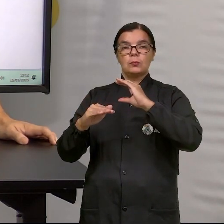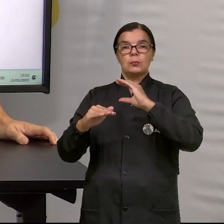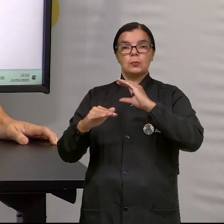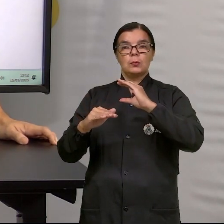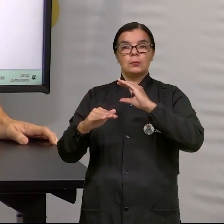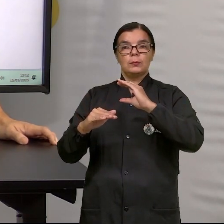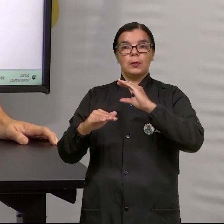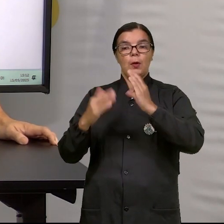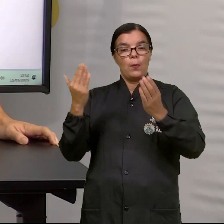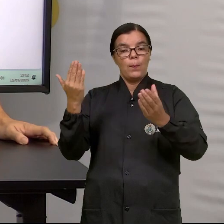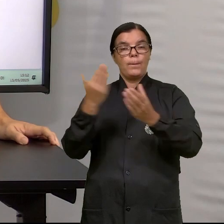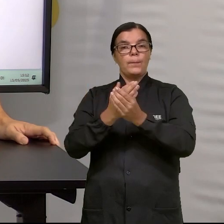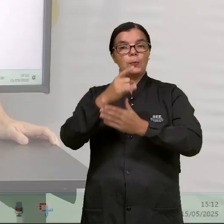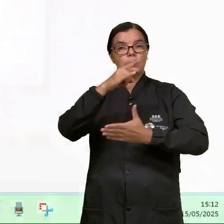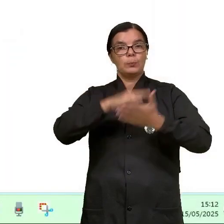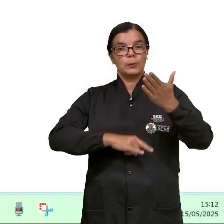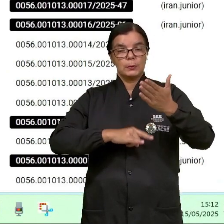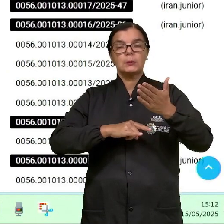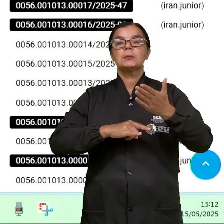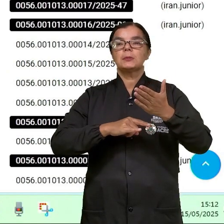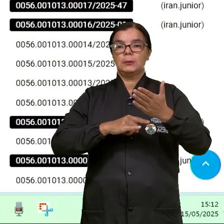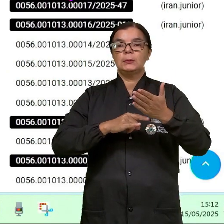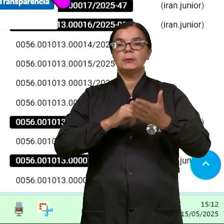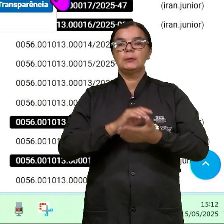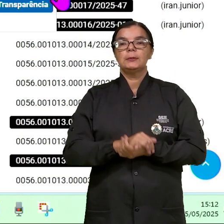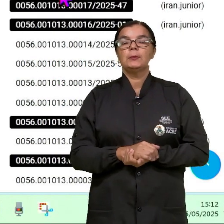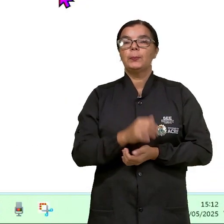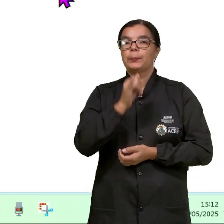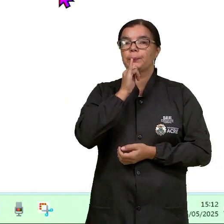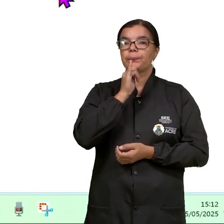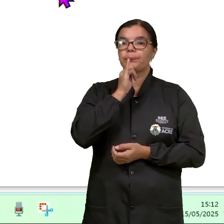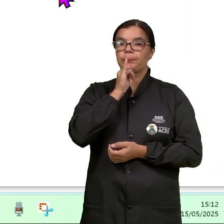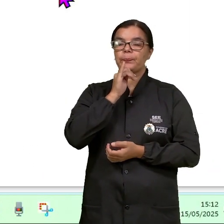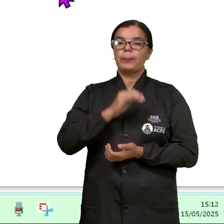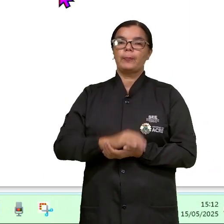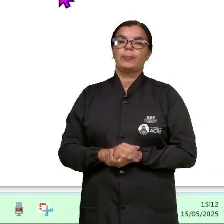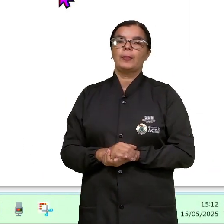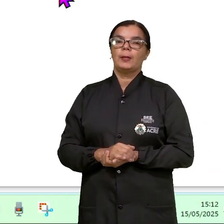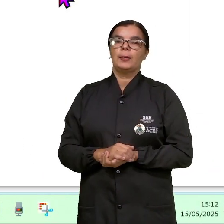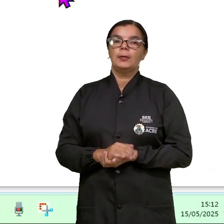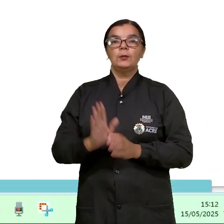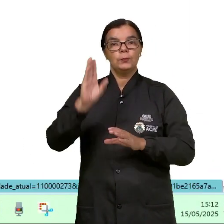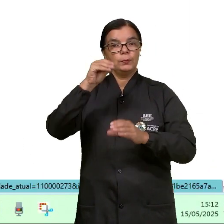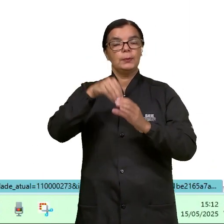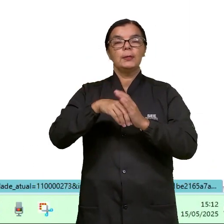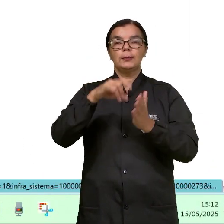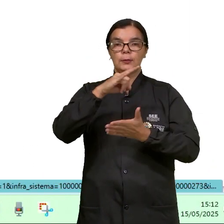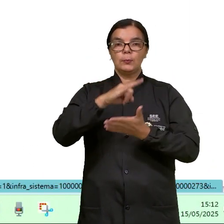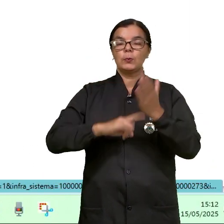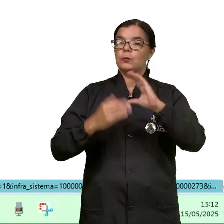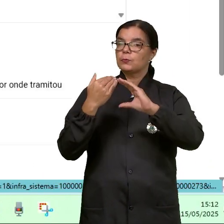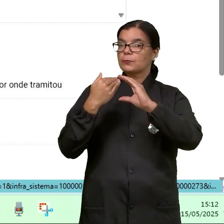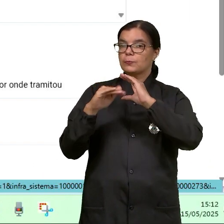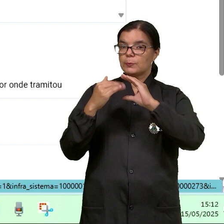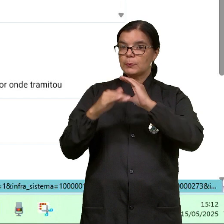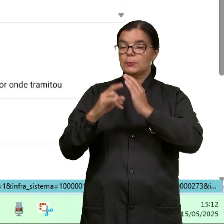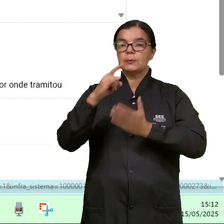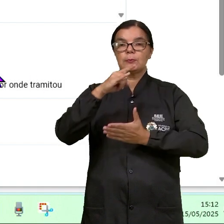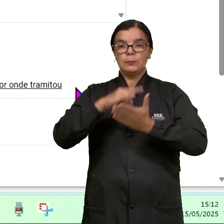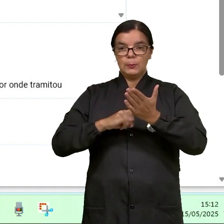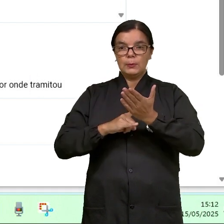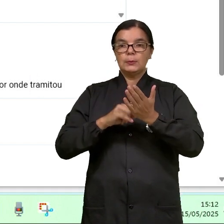eu vou enviar um processo, por exemplo, ó, estou dentro de um processo, eu vou enviar esse